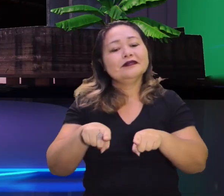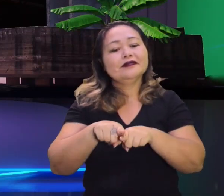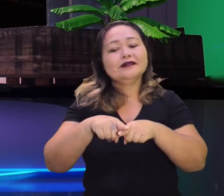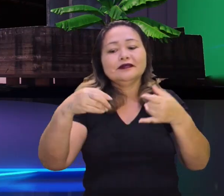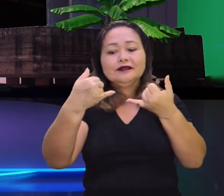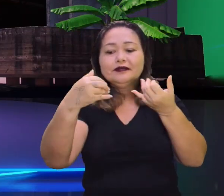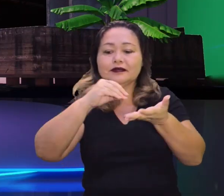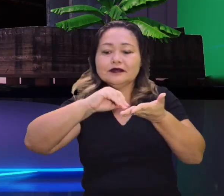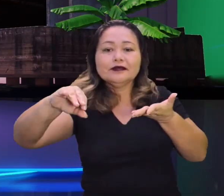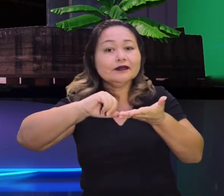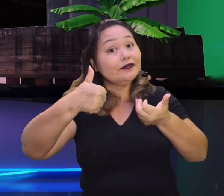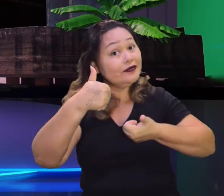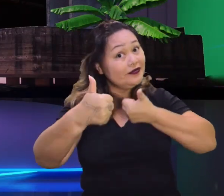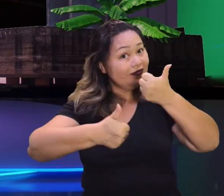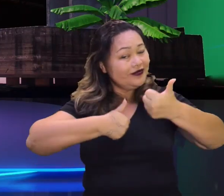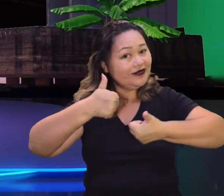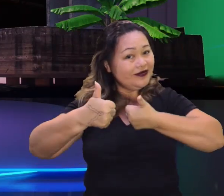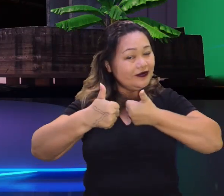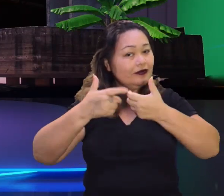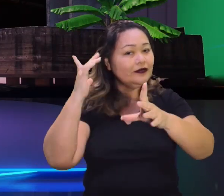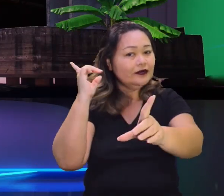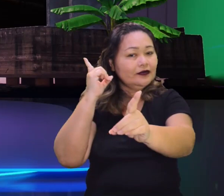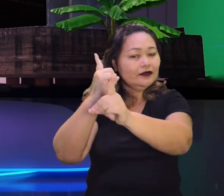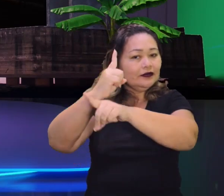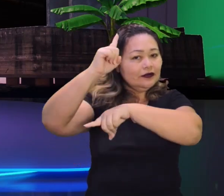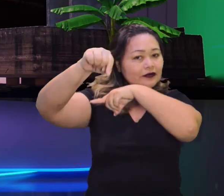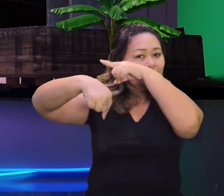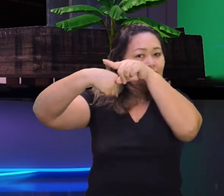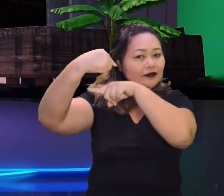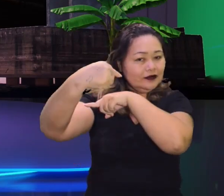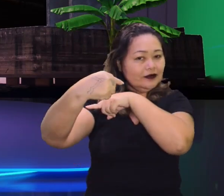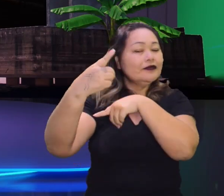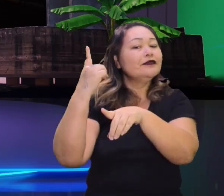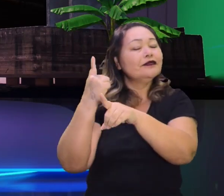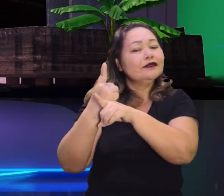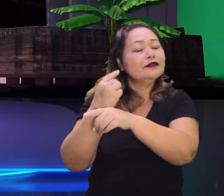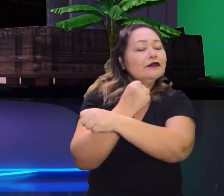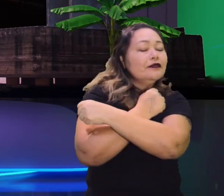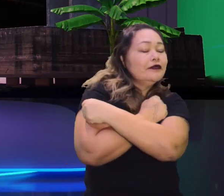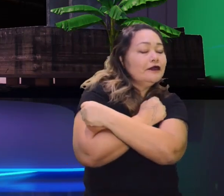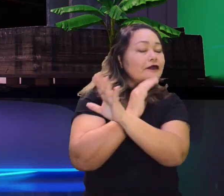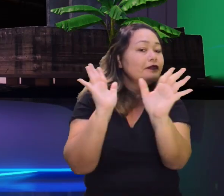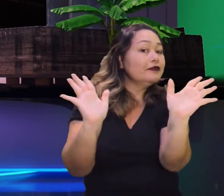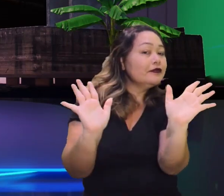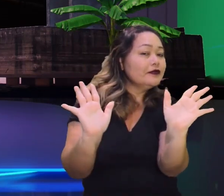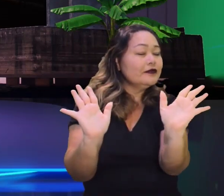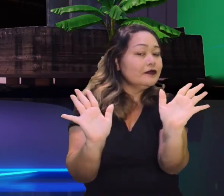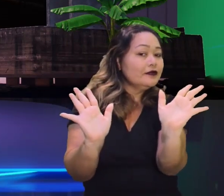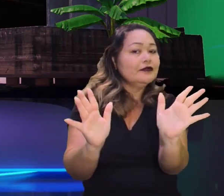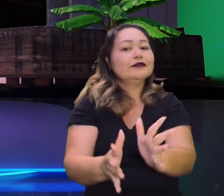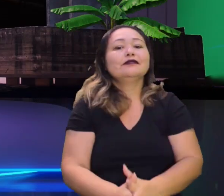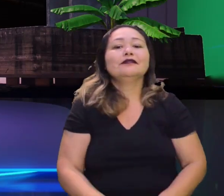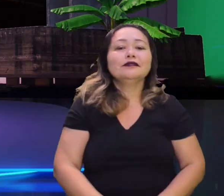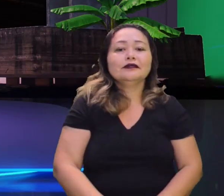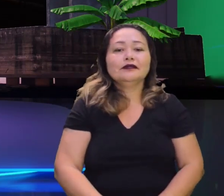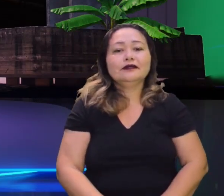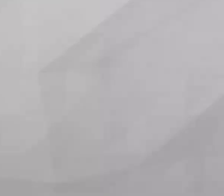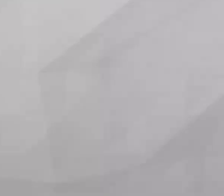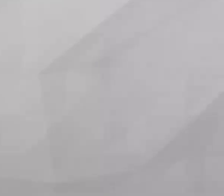e linhas telegráficas. Beleza, galera? A gente se encontra aí no próximo encontro. Um grande abraço. Tchau. Tchau.